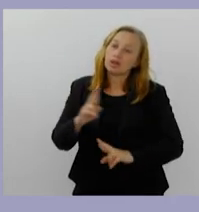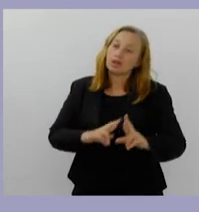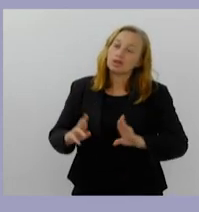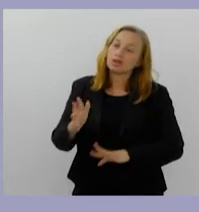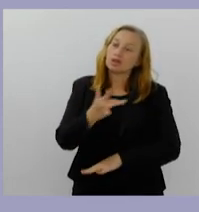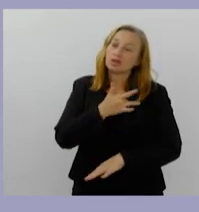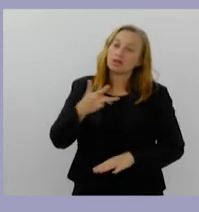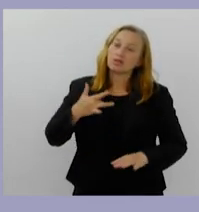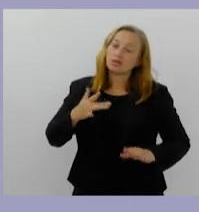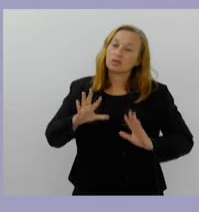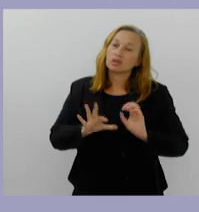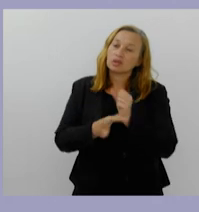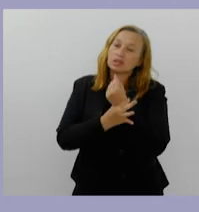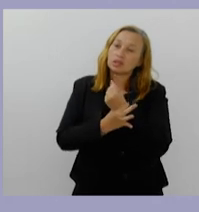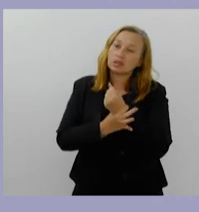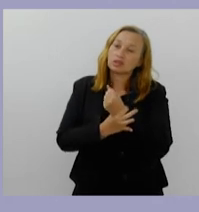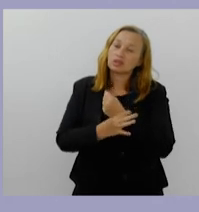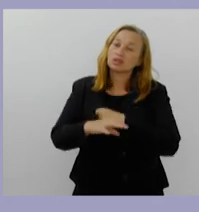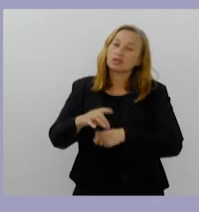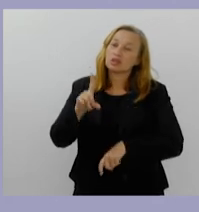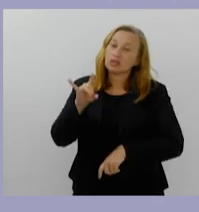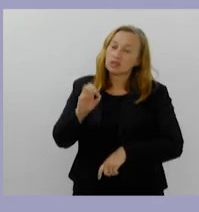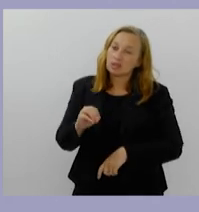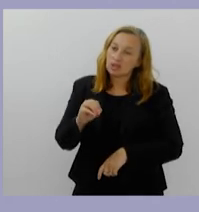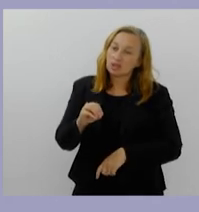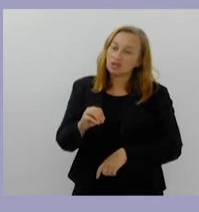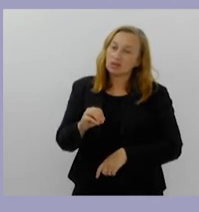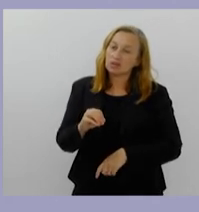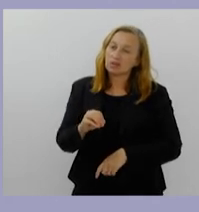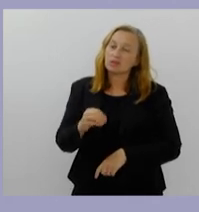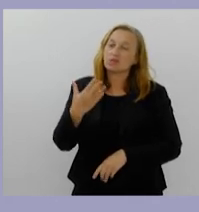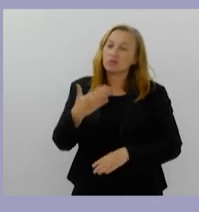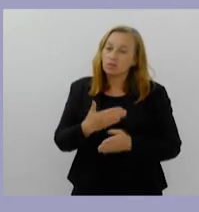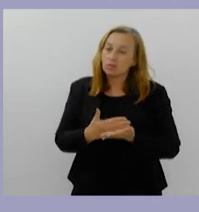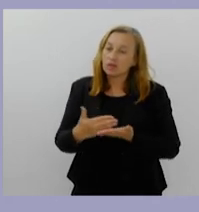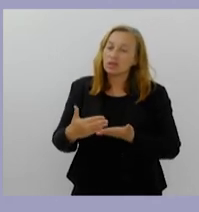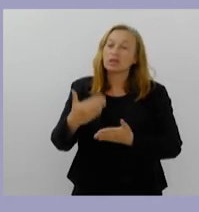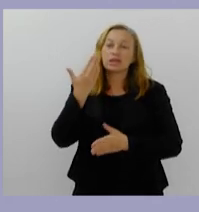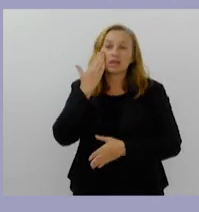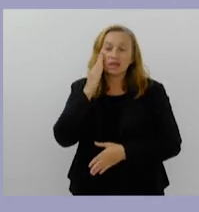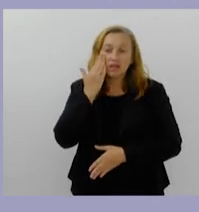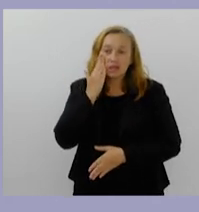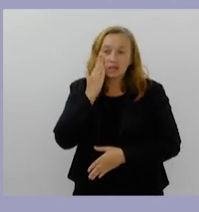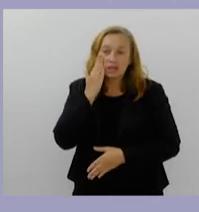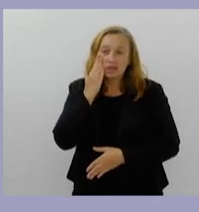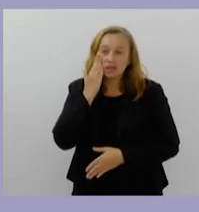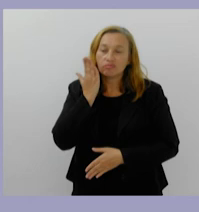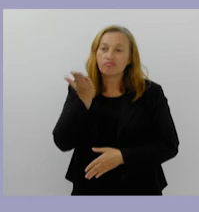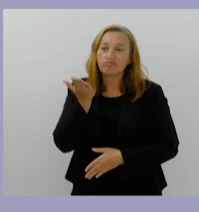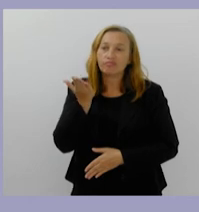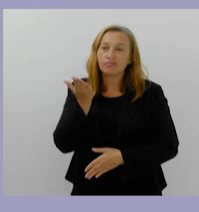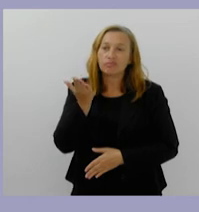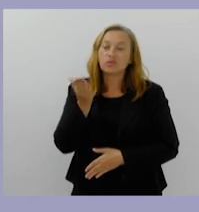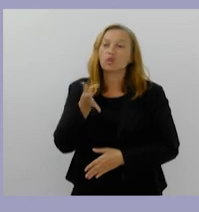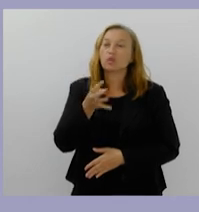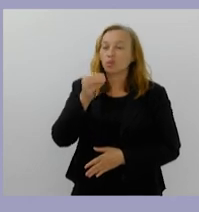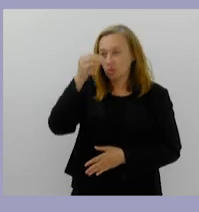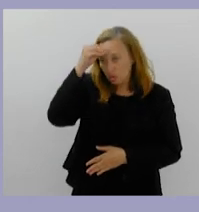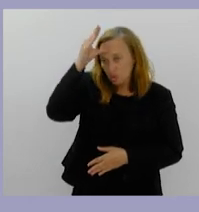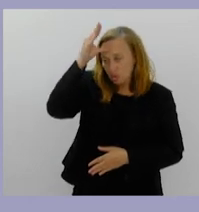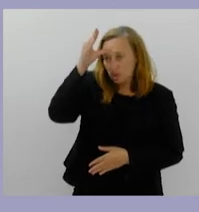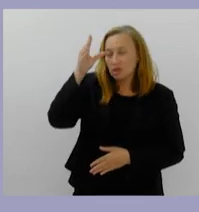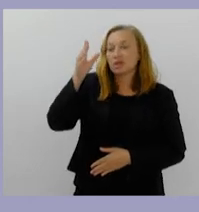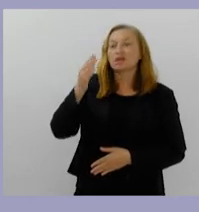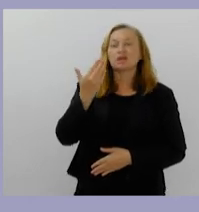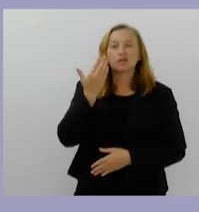e segurança quando cedo, bem precocemente, começarmos a entender esse conhecimento, esse